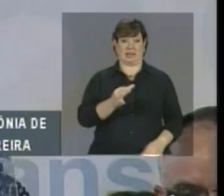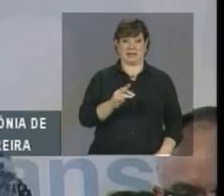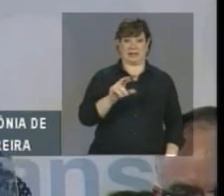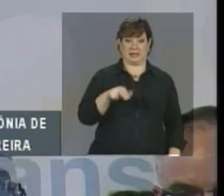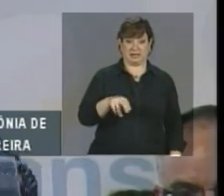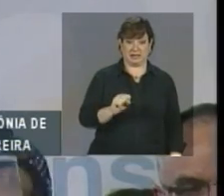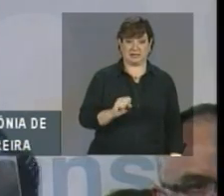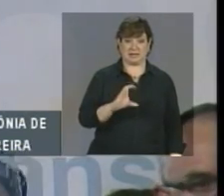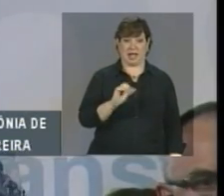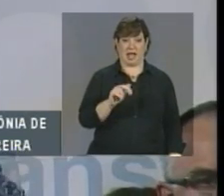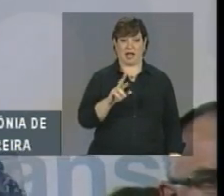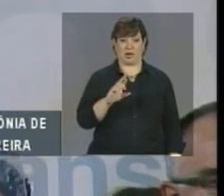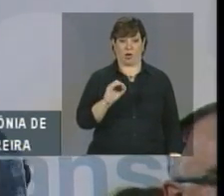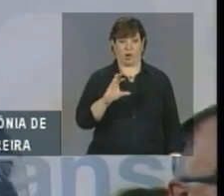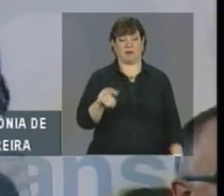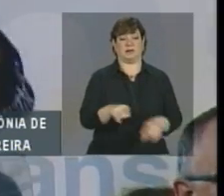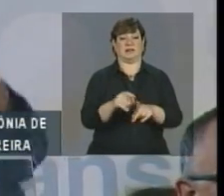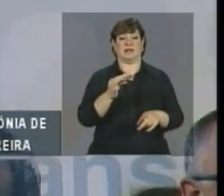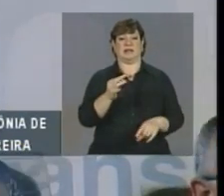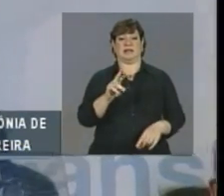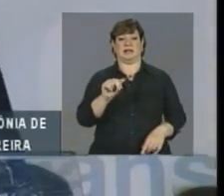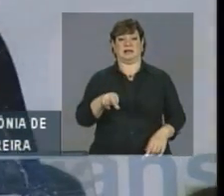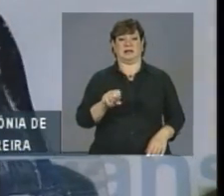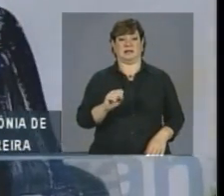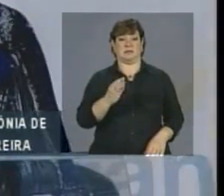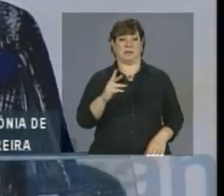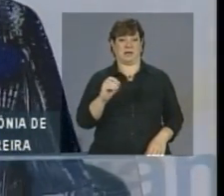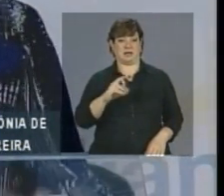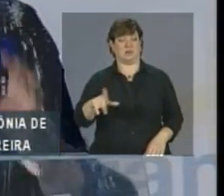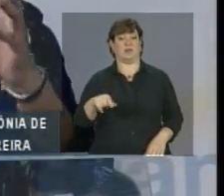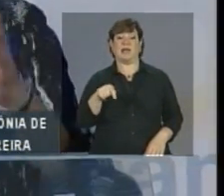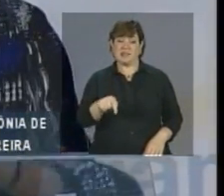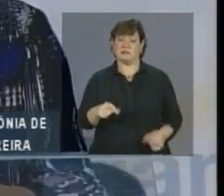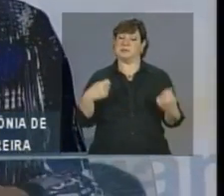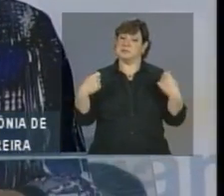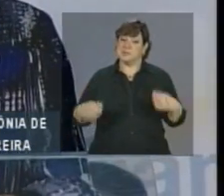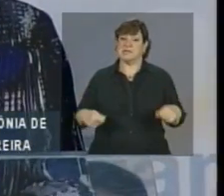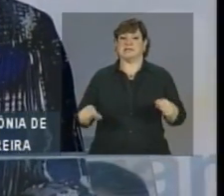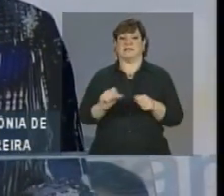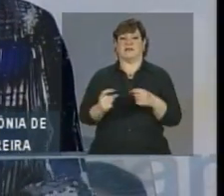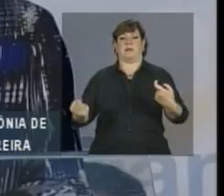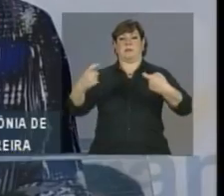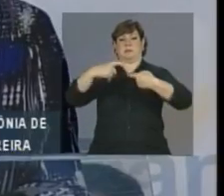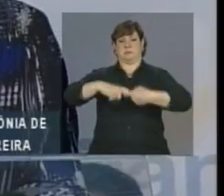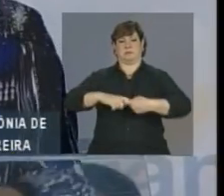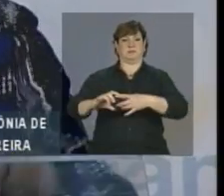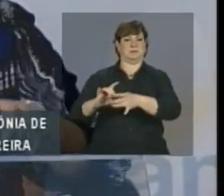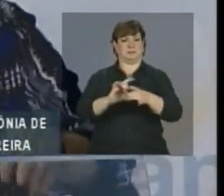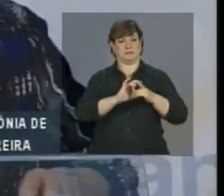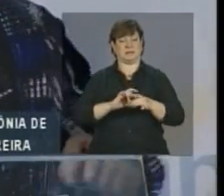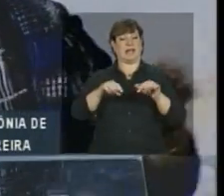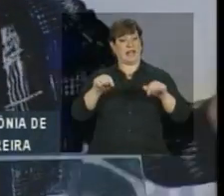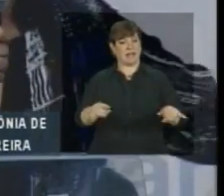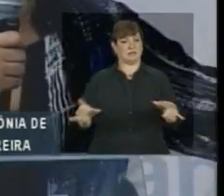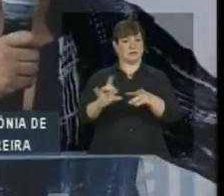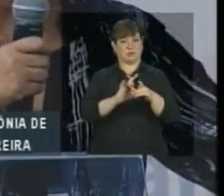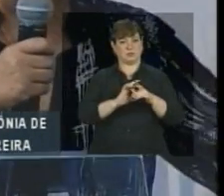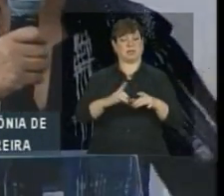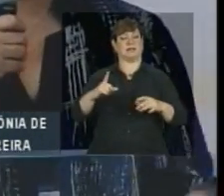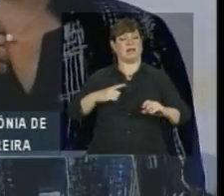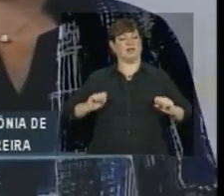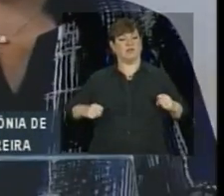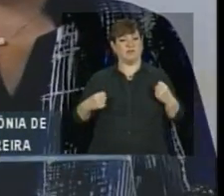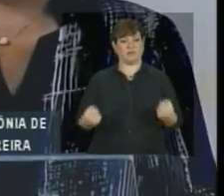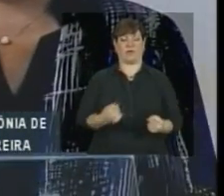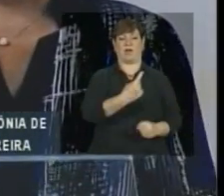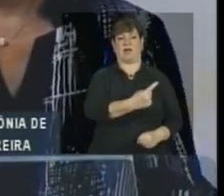é algo que se faz sem uma parceria. Essa parceria tem o esforço de cada uma